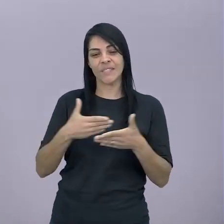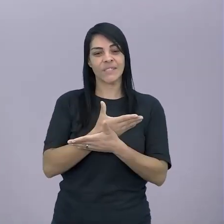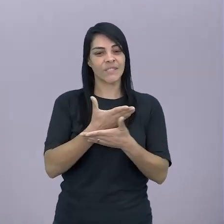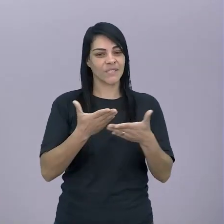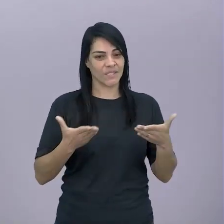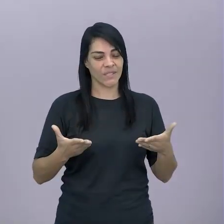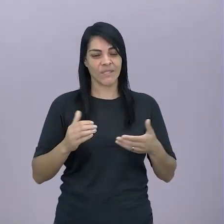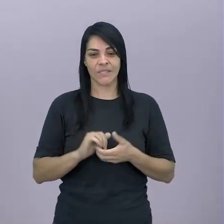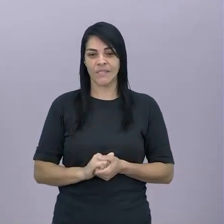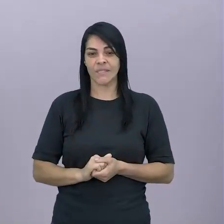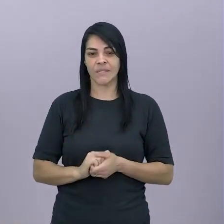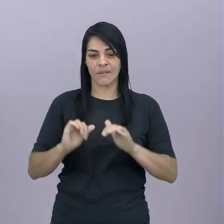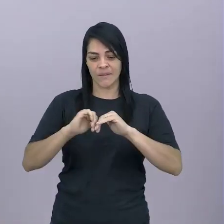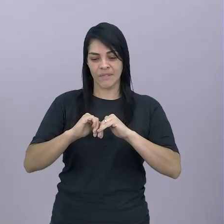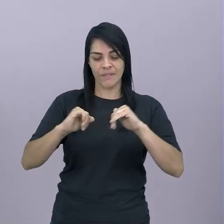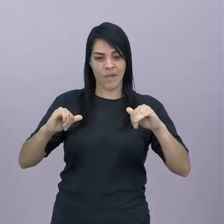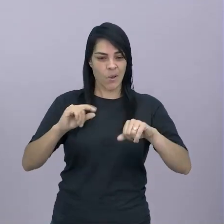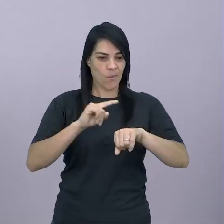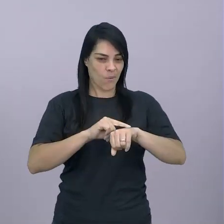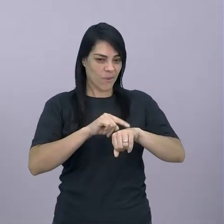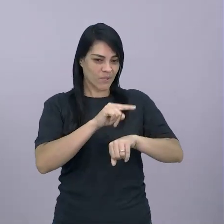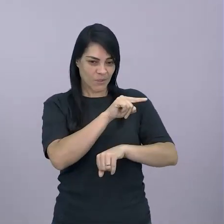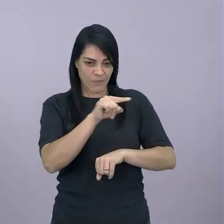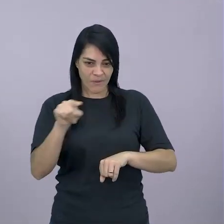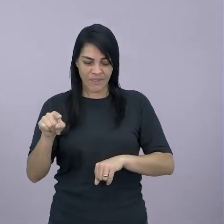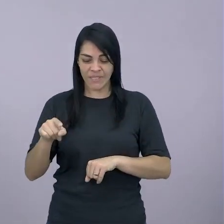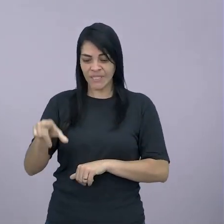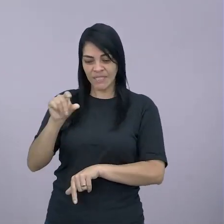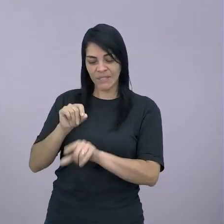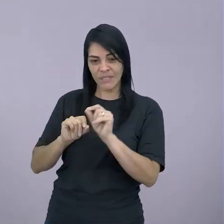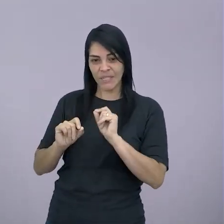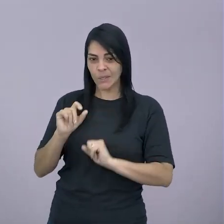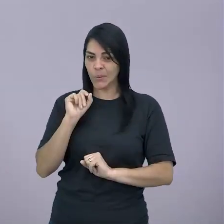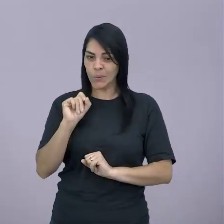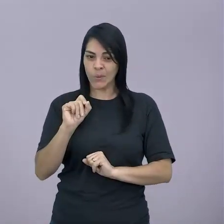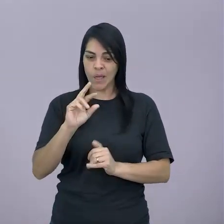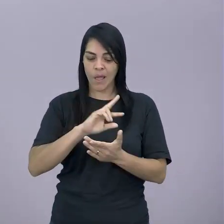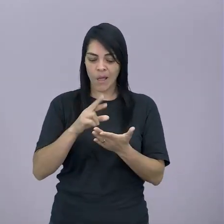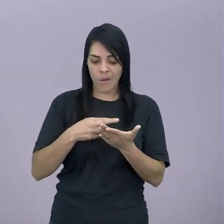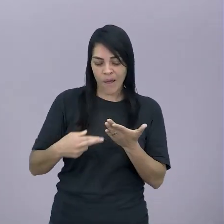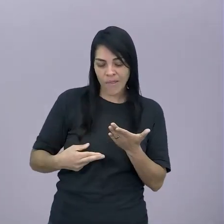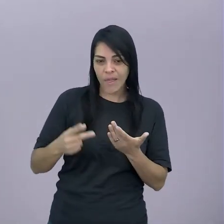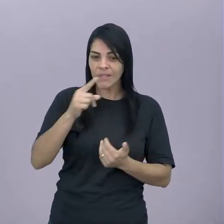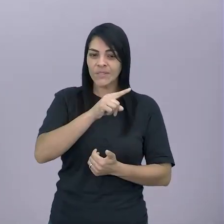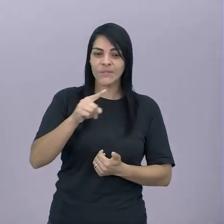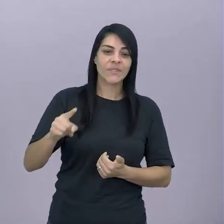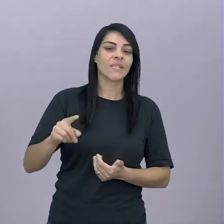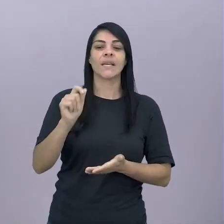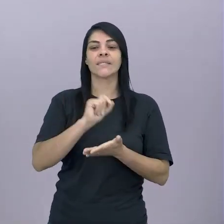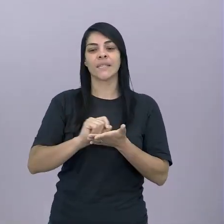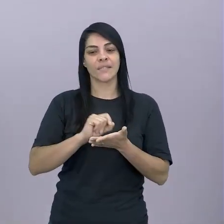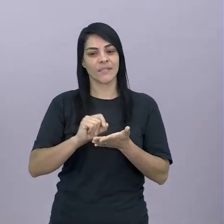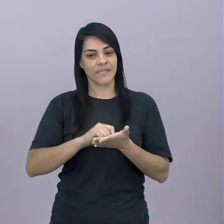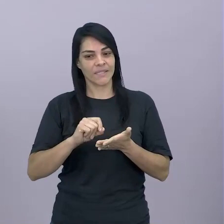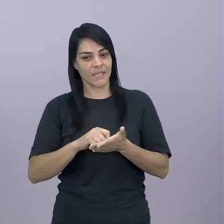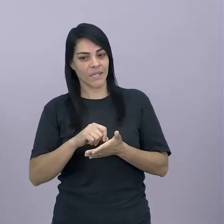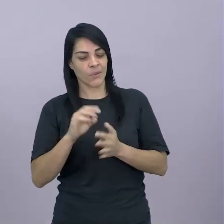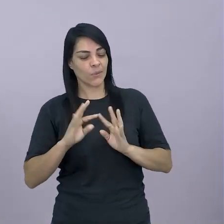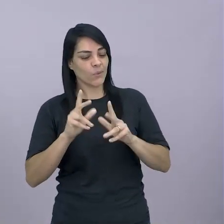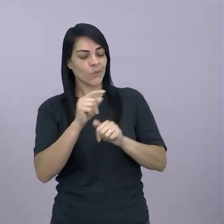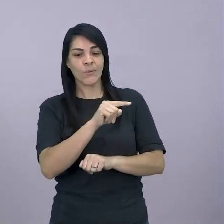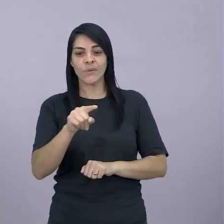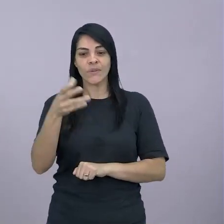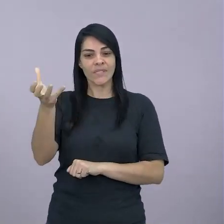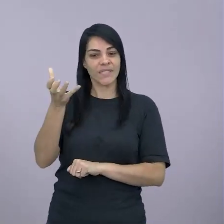vai separar um momentinho aí para vocês pegarem o caderno de vocês, fazer a anotação, o que vocês quiserem